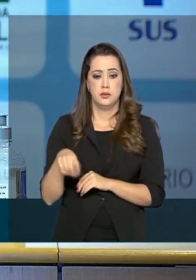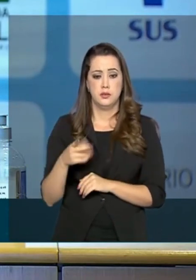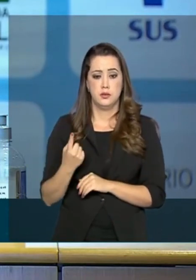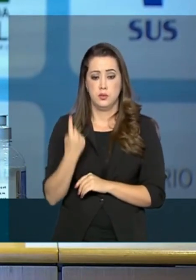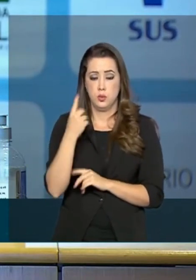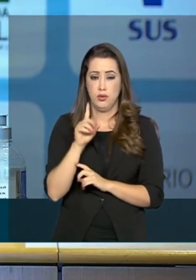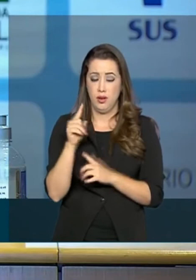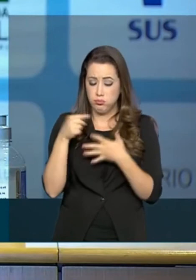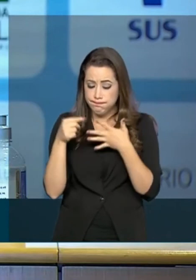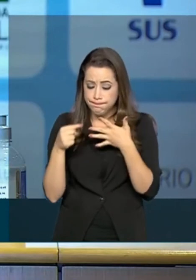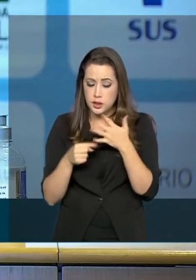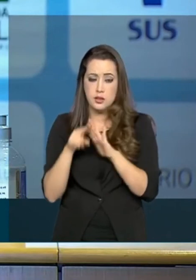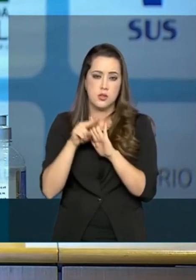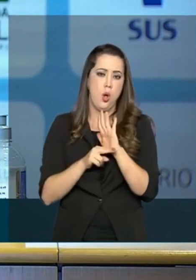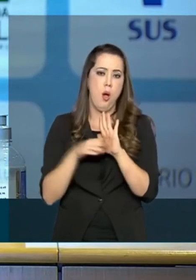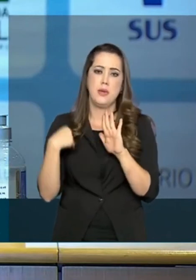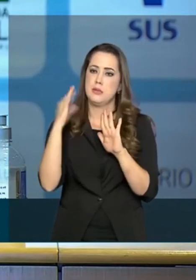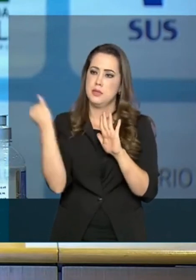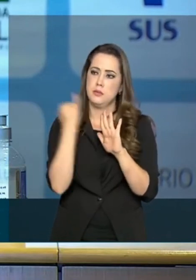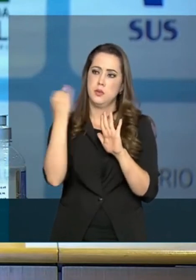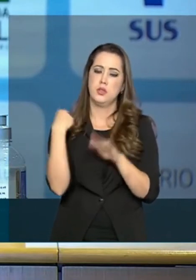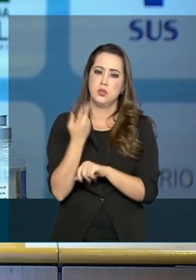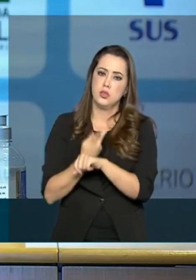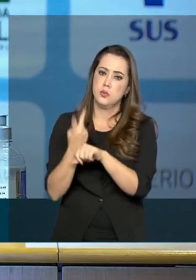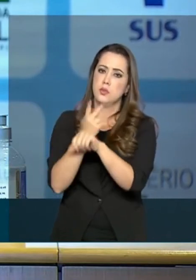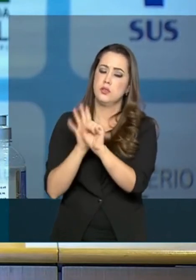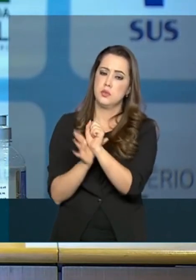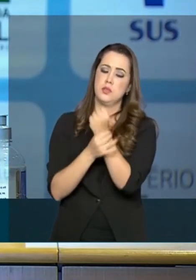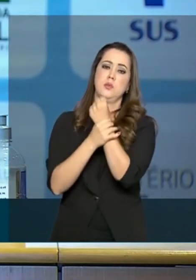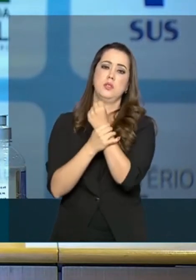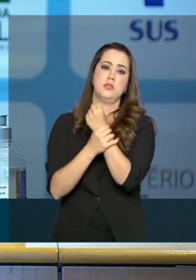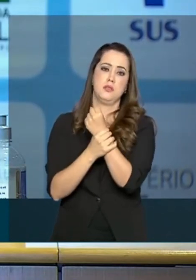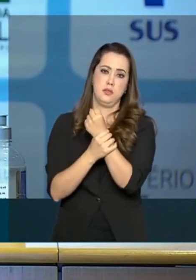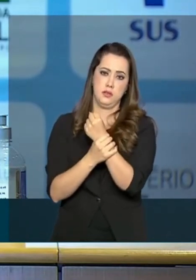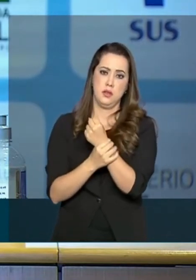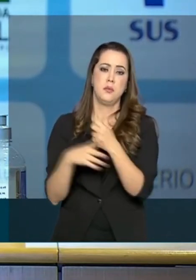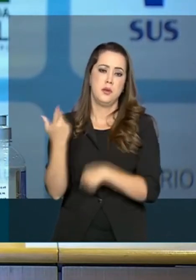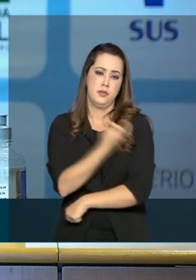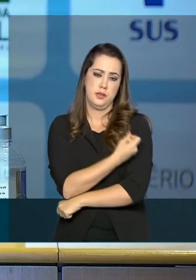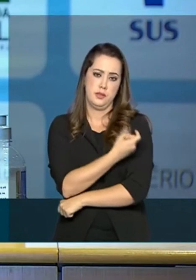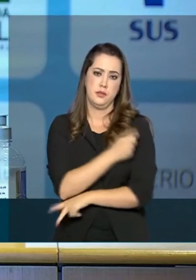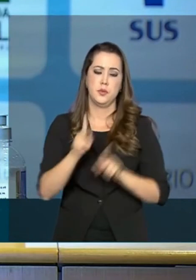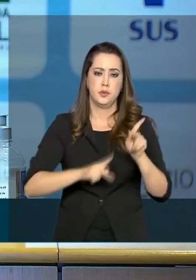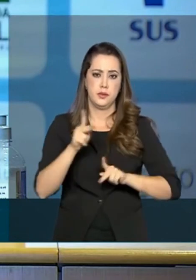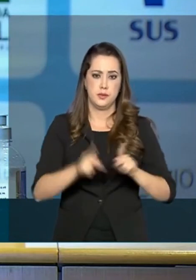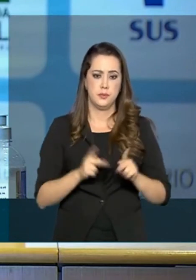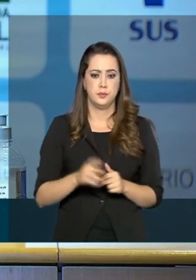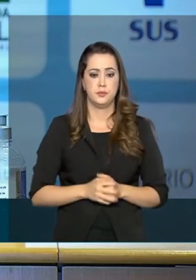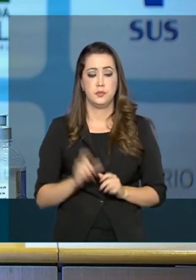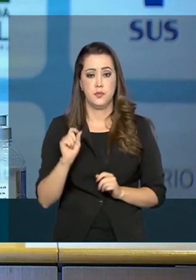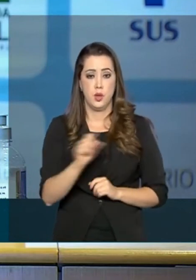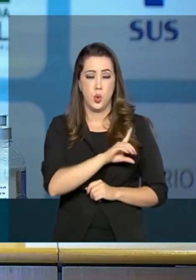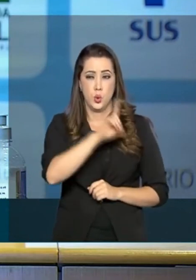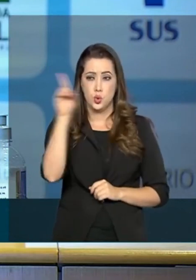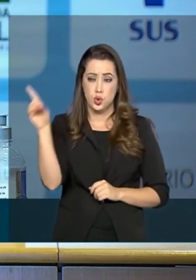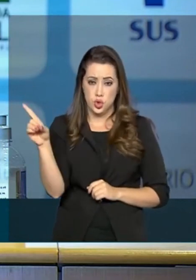uns aspectos mais relevantes que nós buscamos, que é a segurança para imunizar a nossa população. O